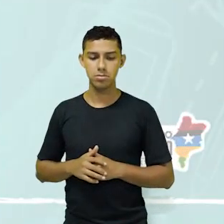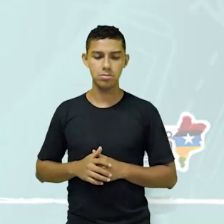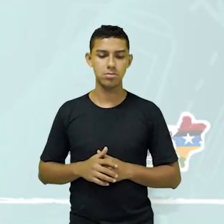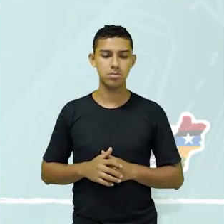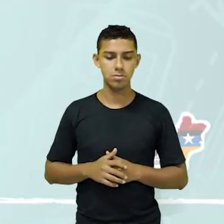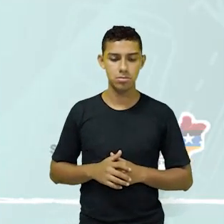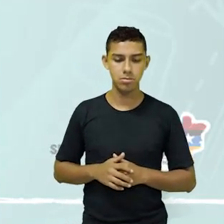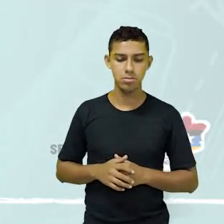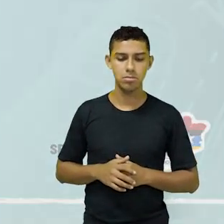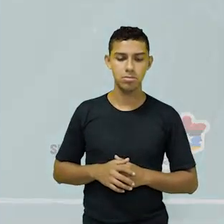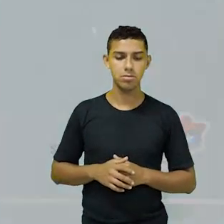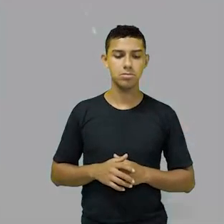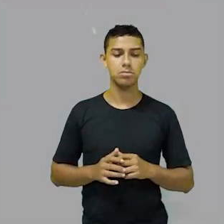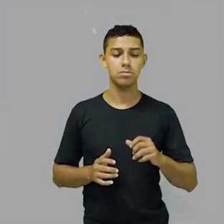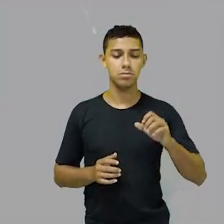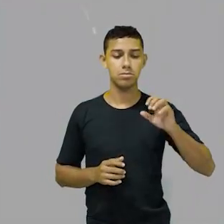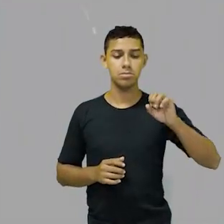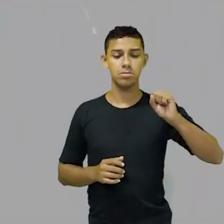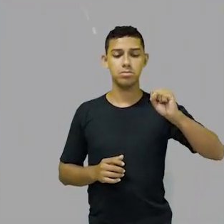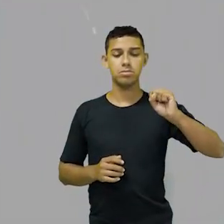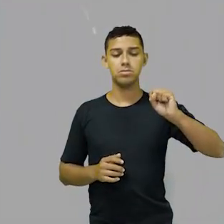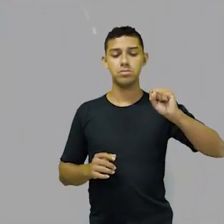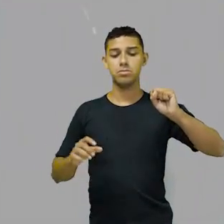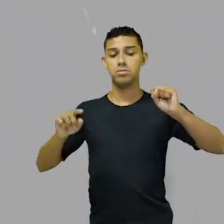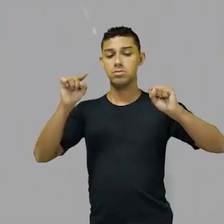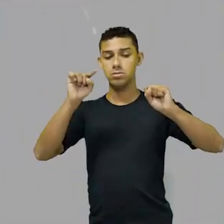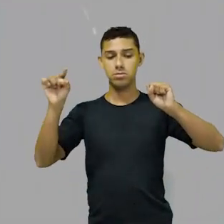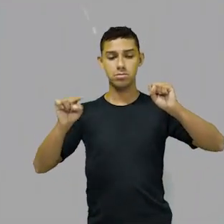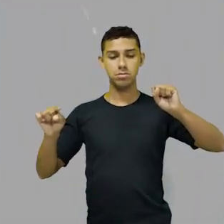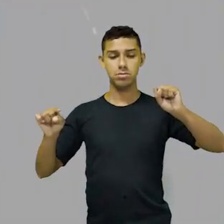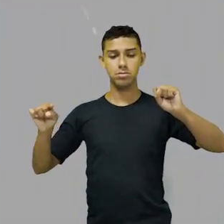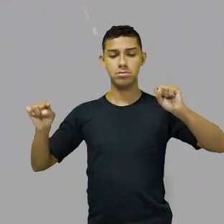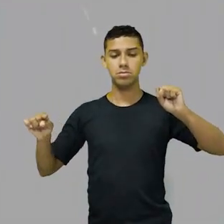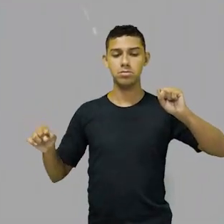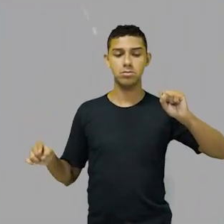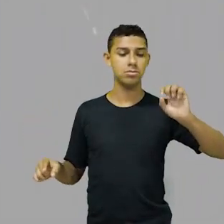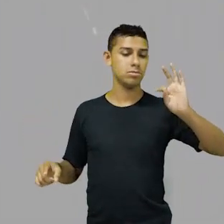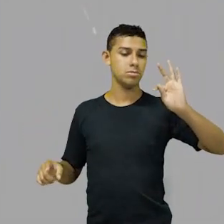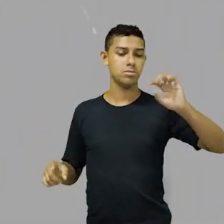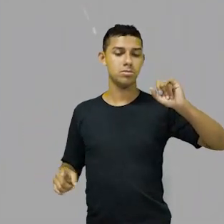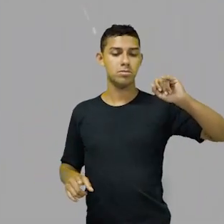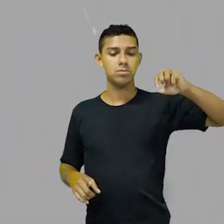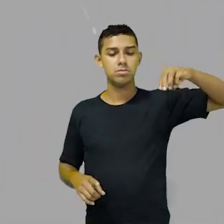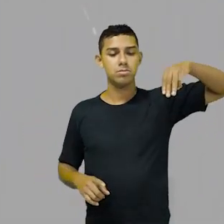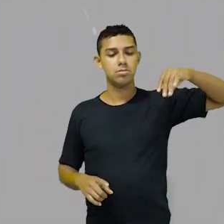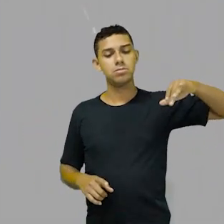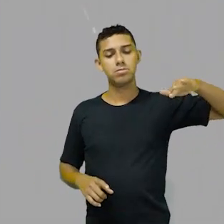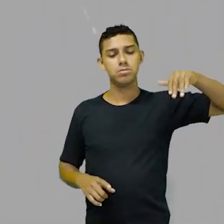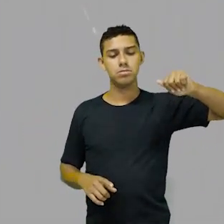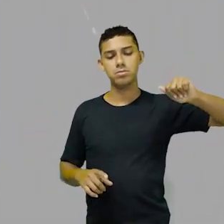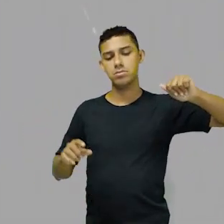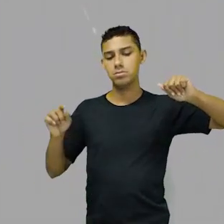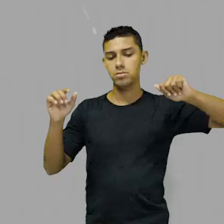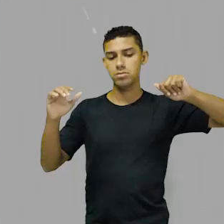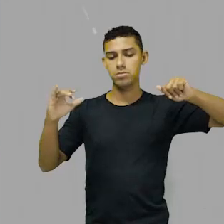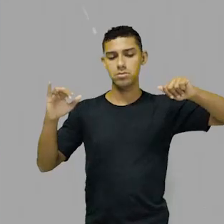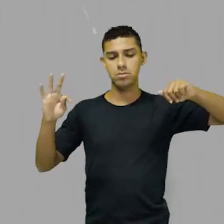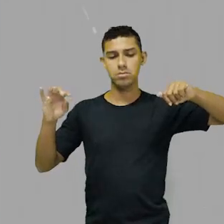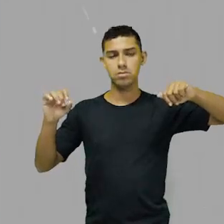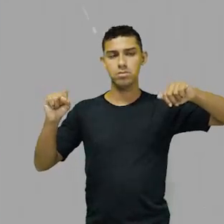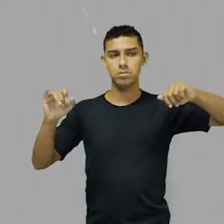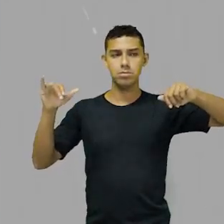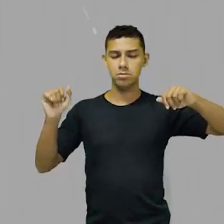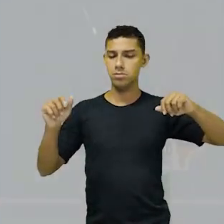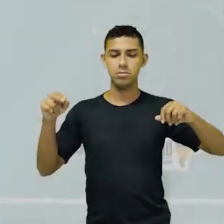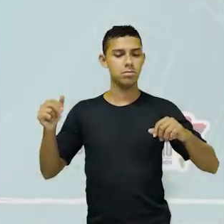errado. A letra E está dizendo S se une com Z. Quem é S? Timina se uniria com